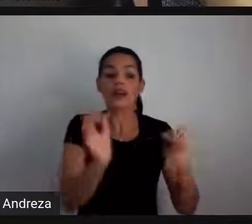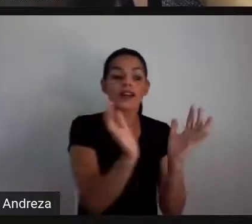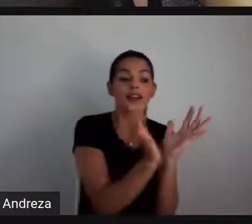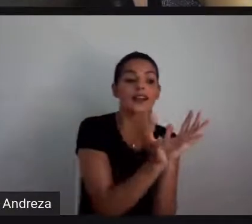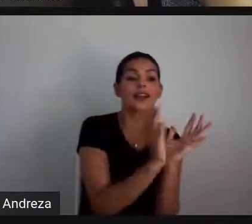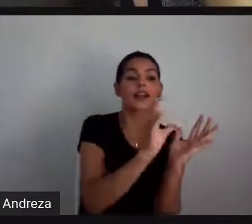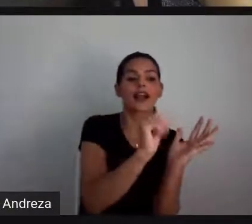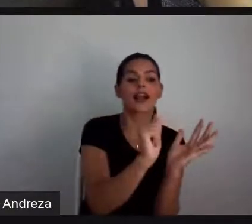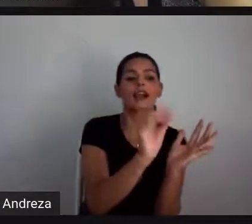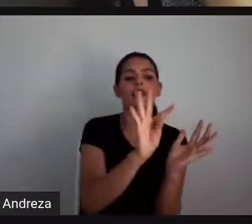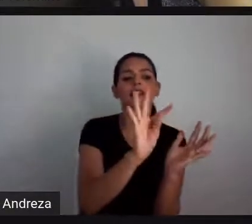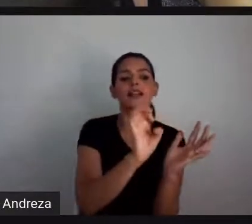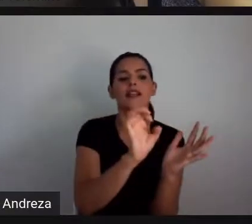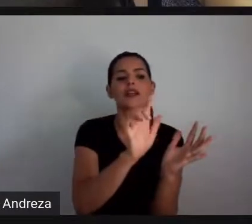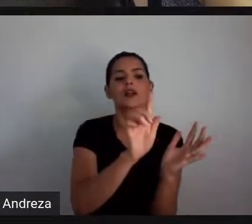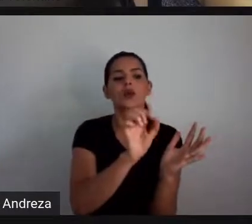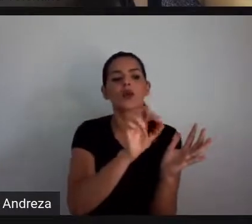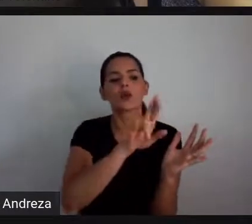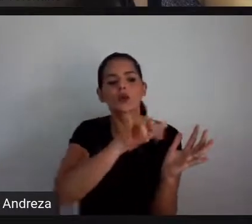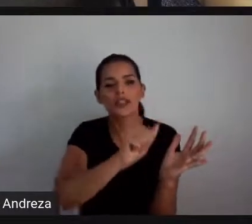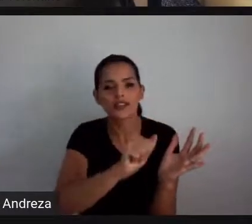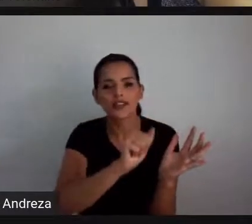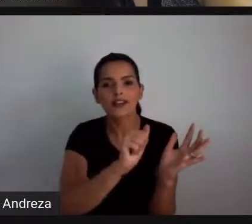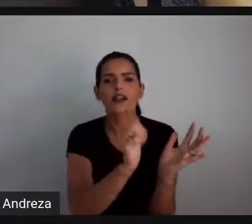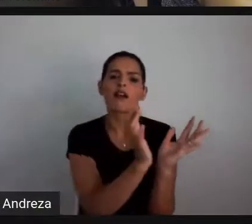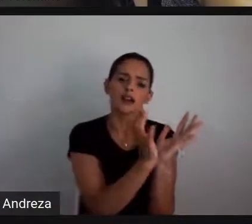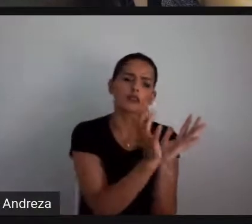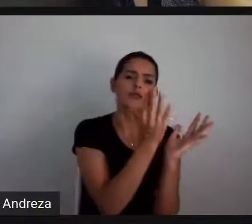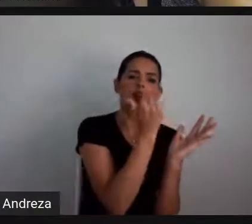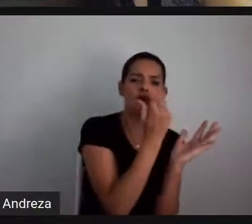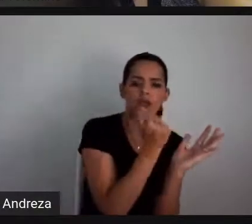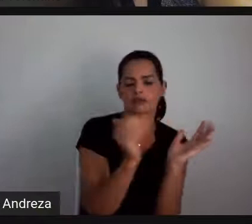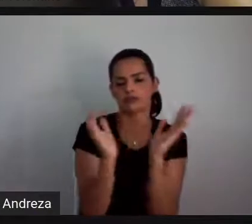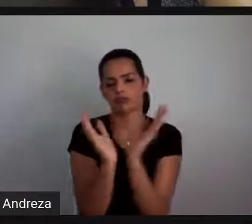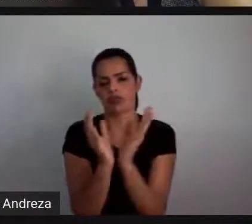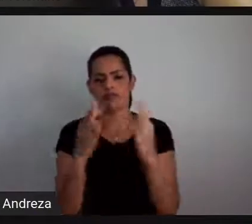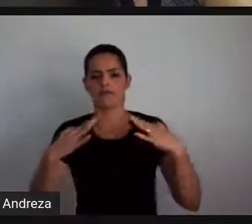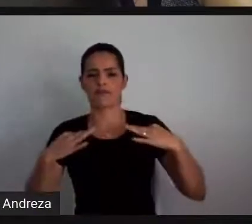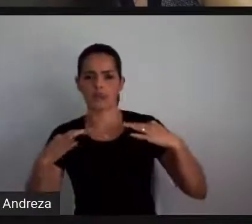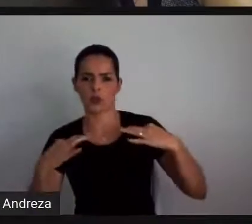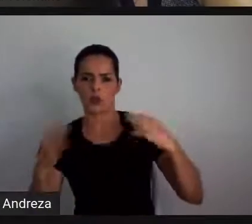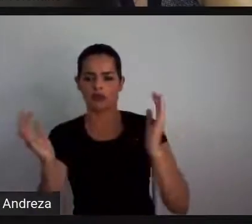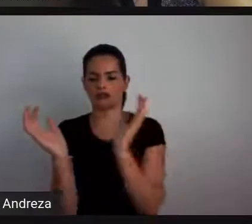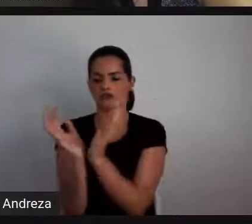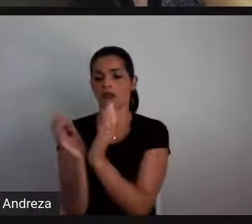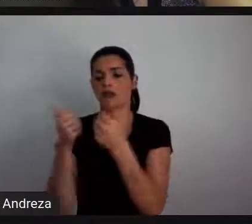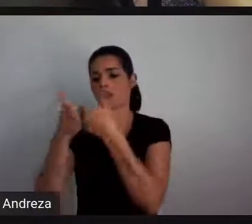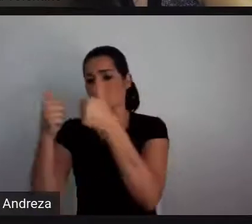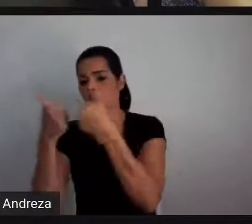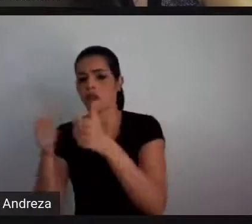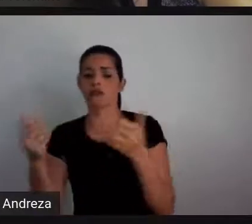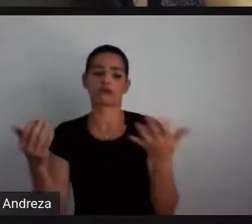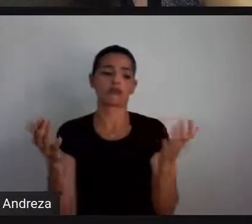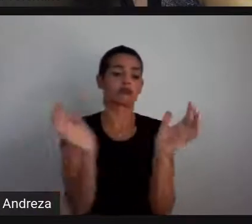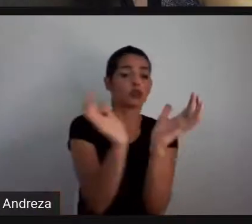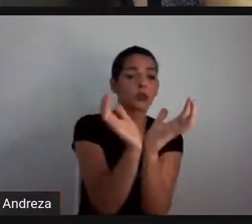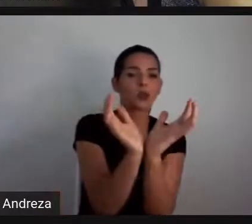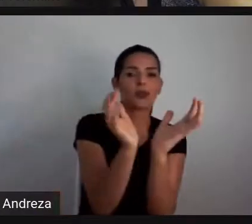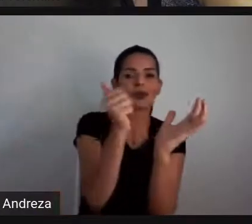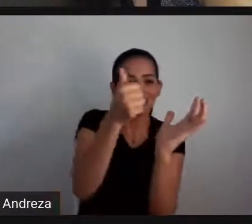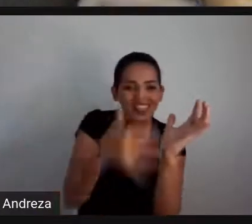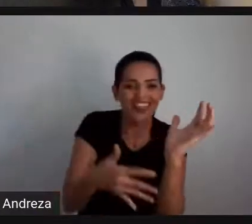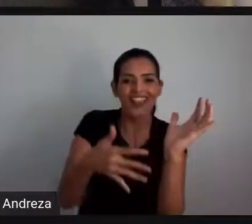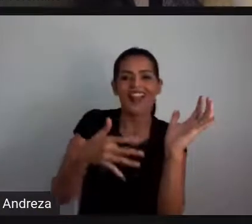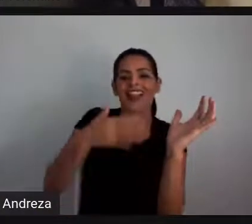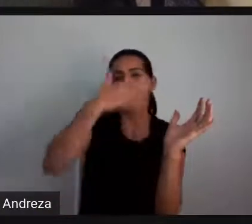gastos, mas em termos de categorias: alimentação, vestuário, transporte, lazer, e assim, as várias